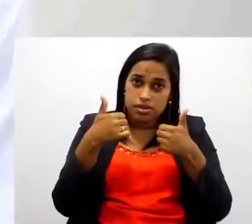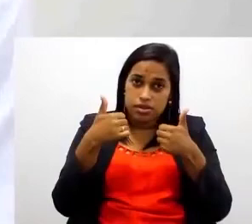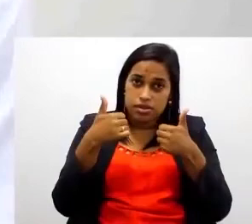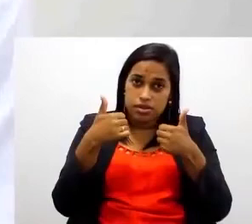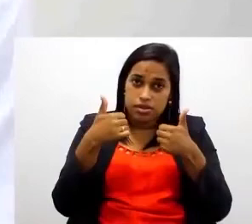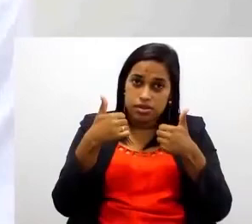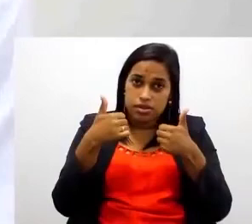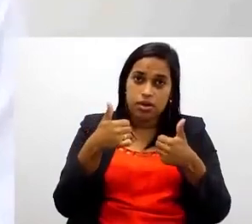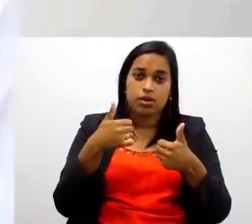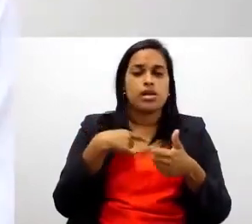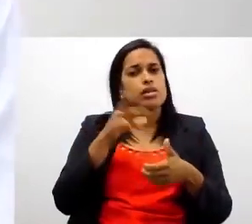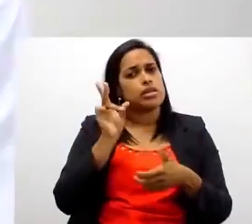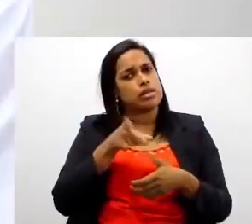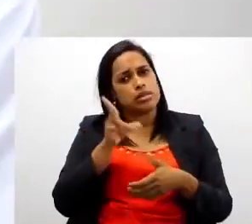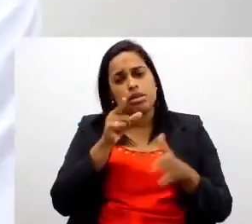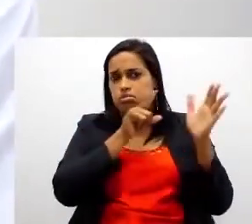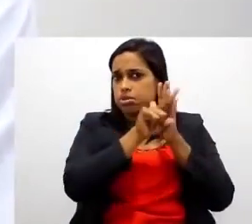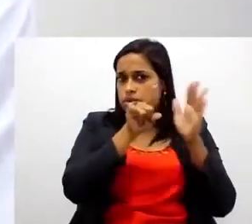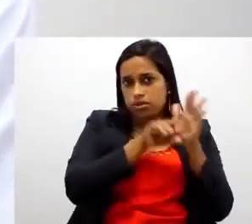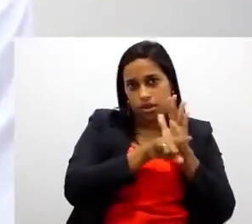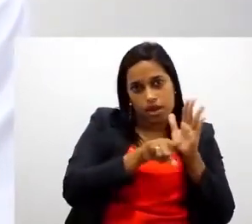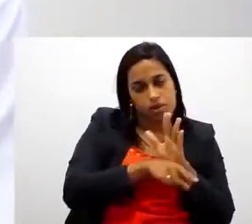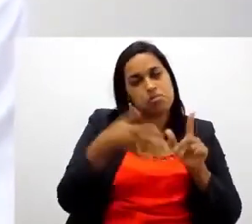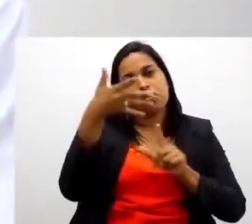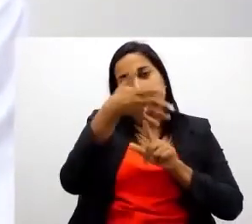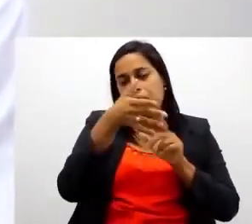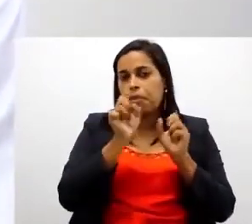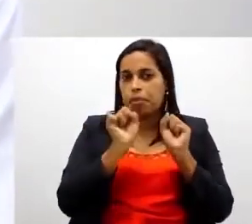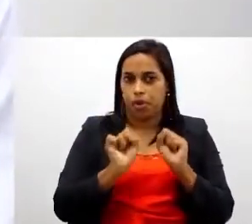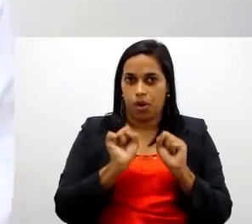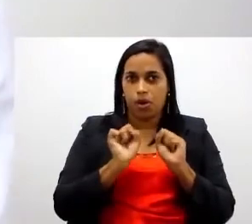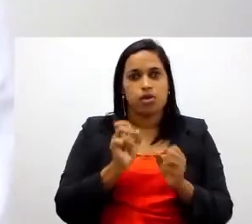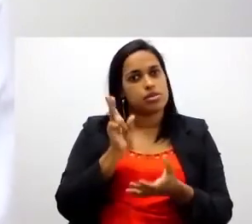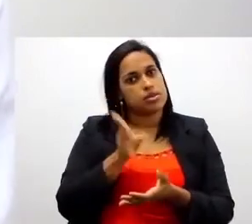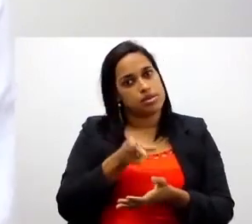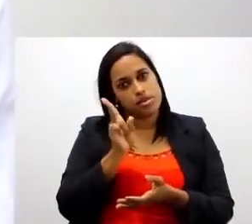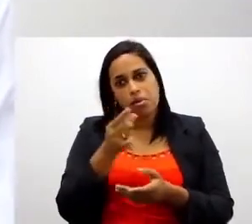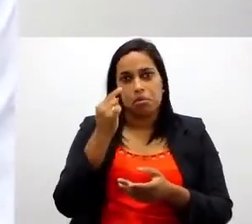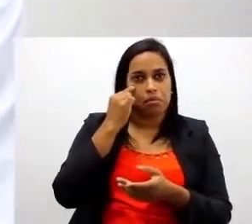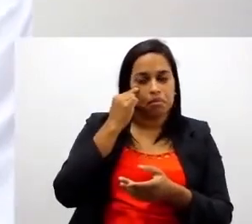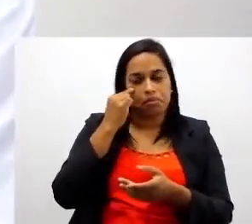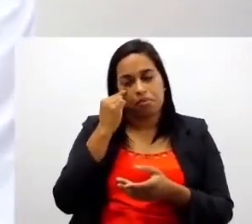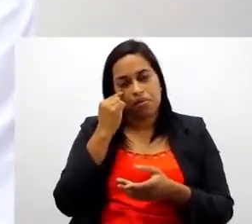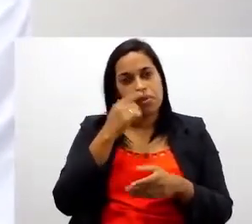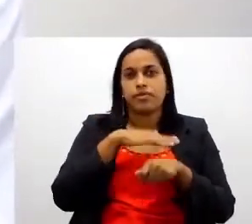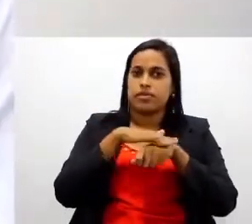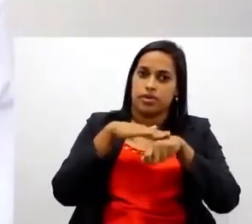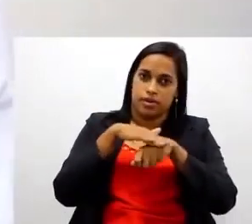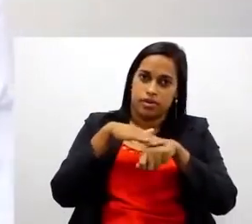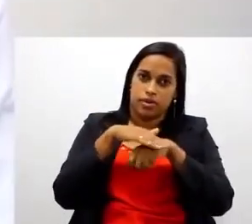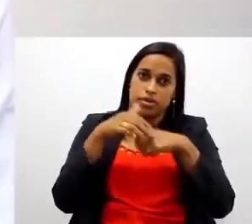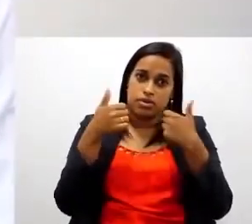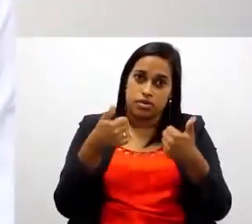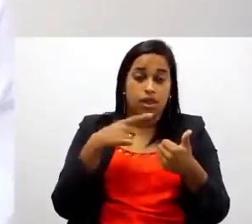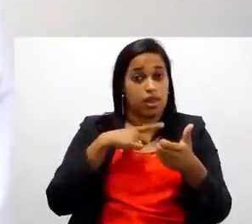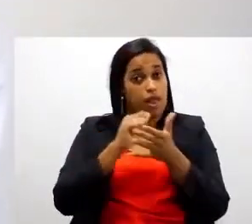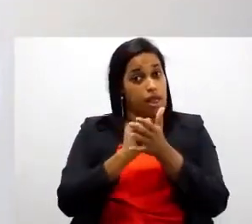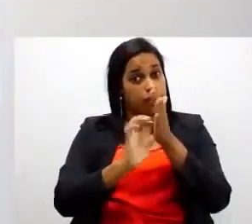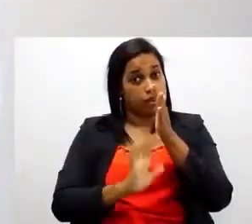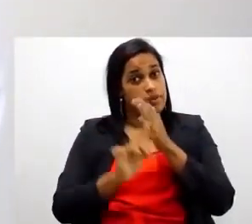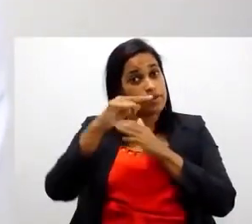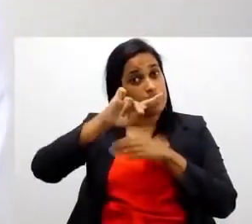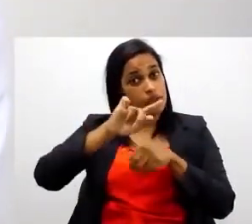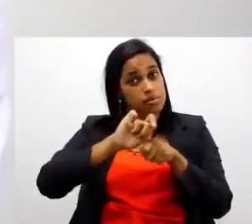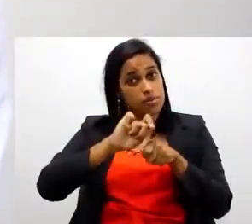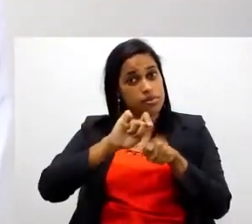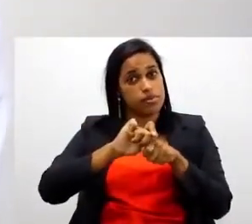youtube.com/EAD Pernambuco. Fico à tua disposição nos nossos fóruns a cada semana. Estou lá à tua disposição. Coloca as tuas dúvidas. A gente vai se conversando. Tem as